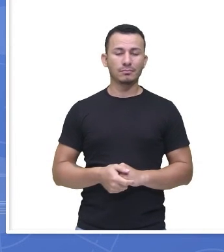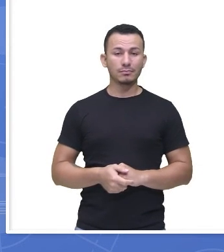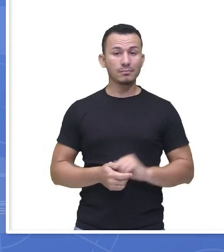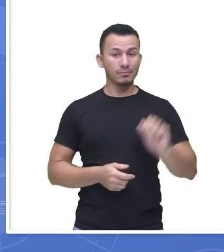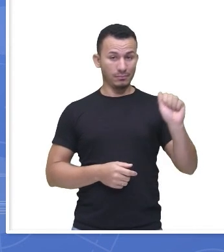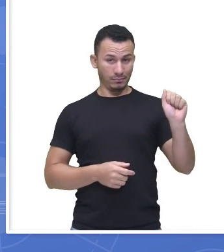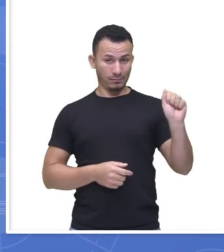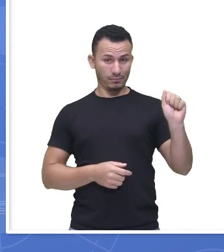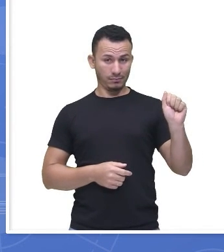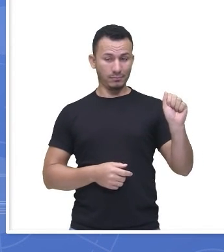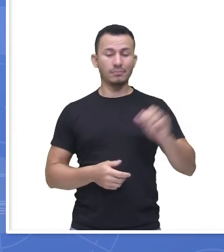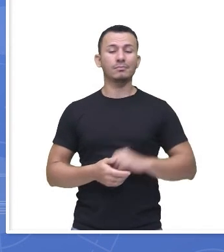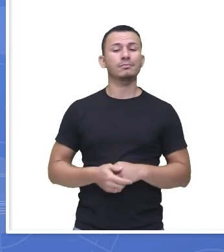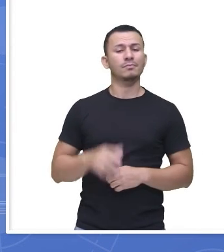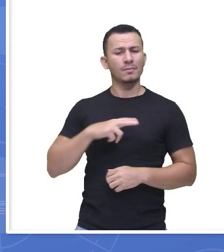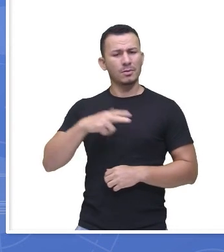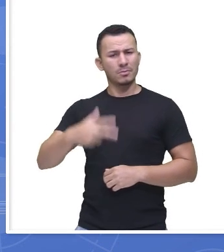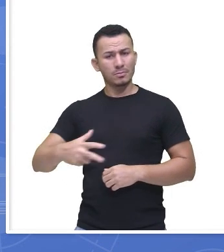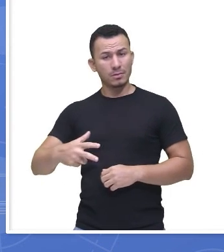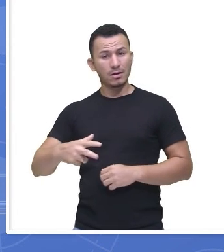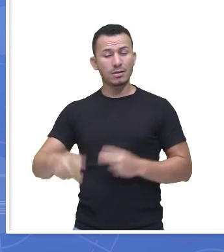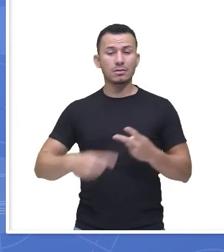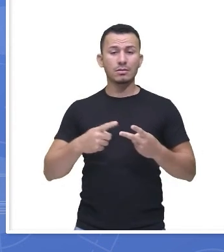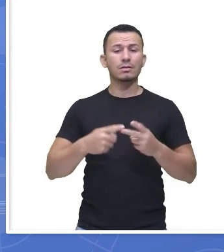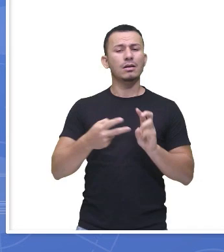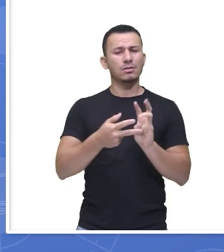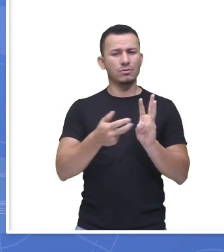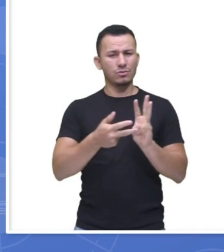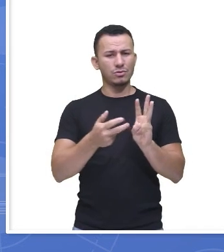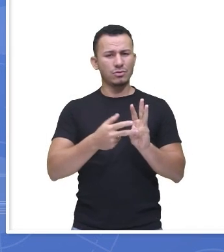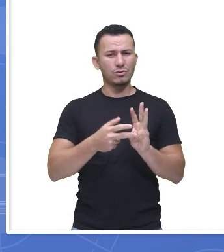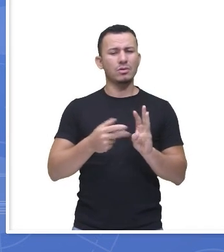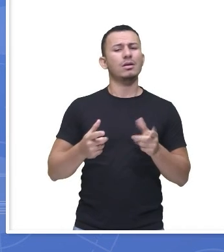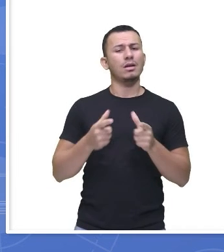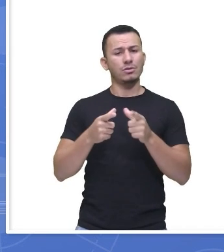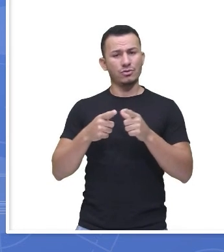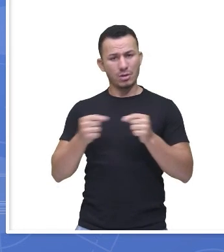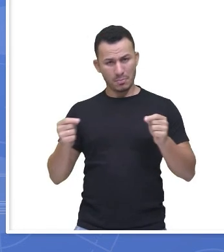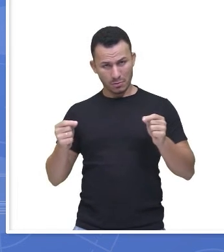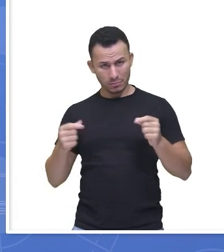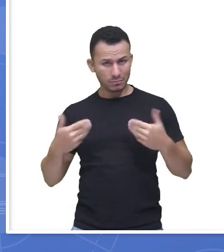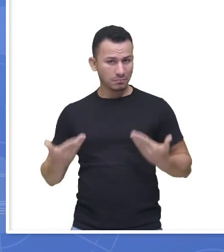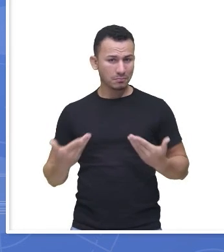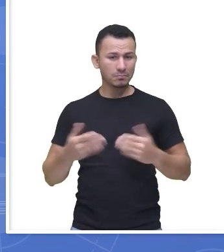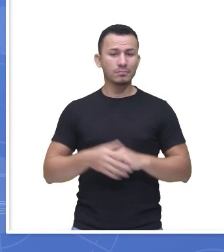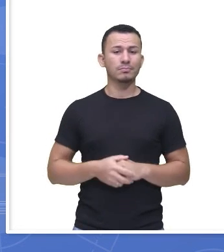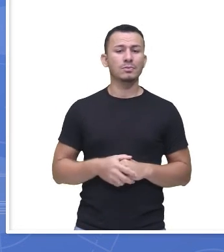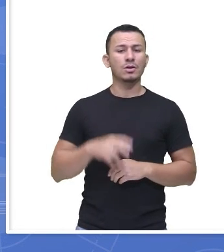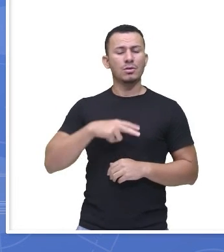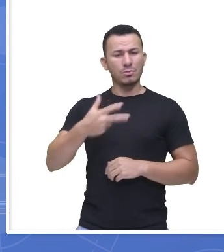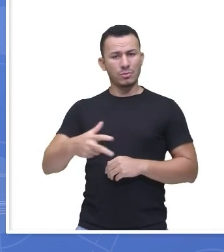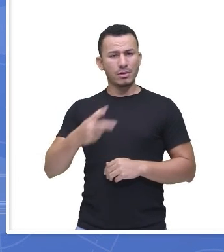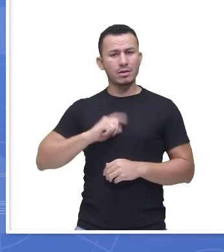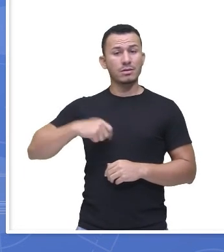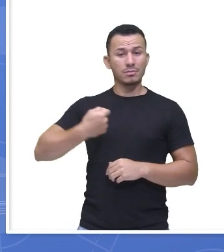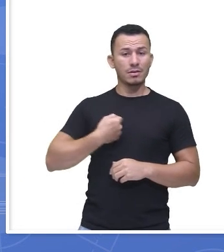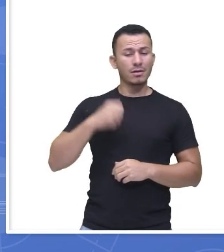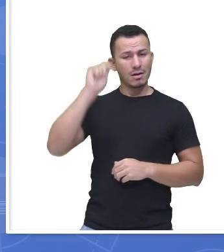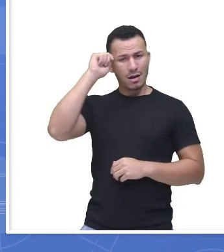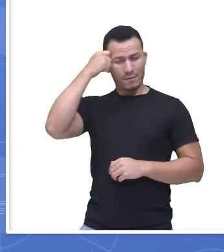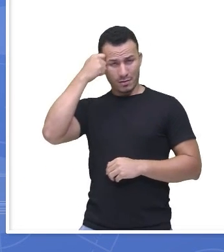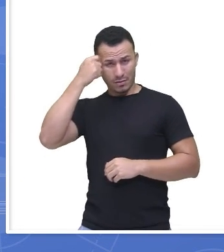Letra A, portugueses, indígenas e japoneses, portugueses, espanhóis e